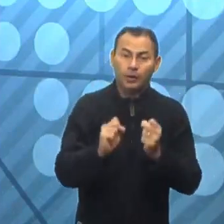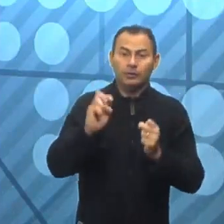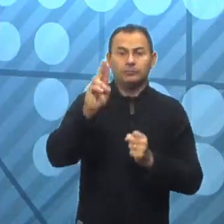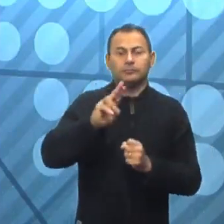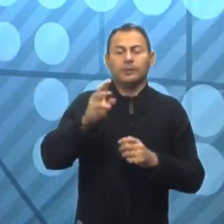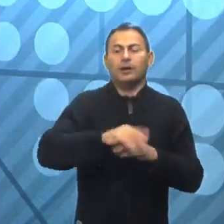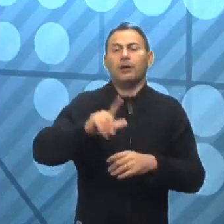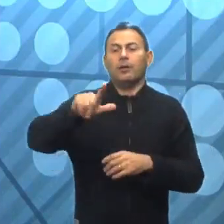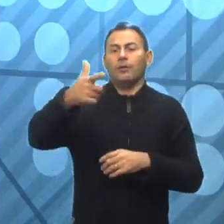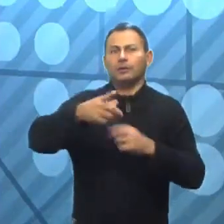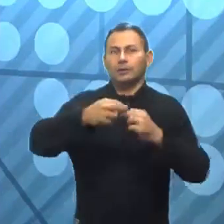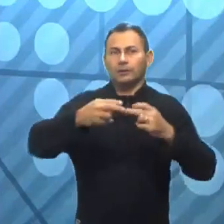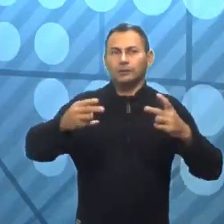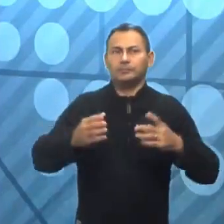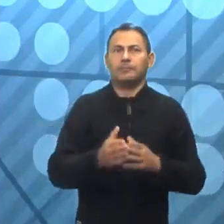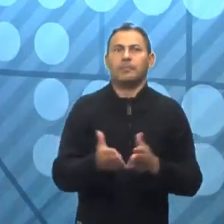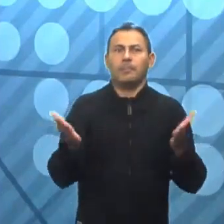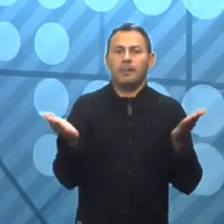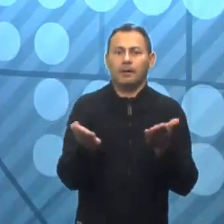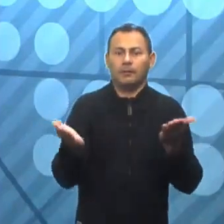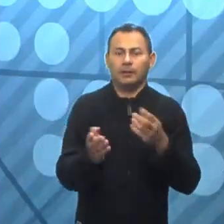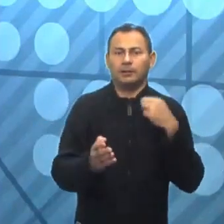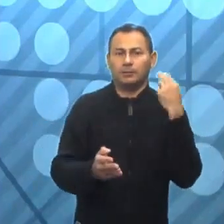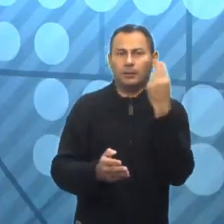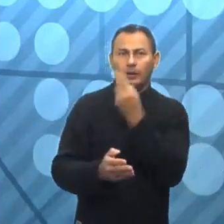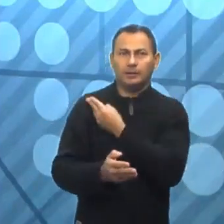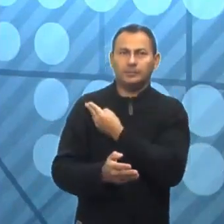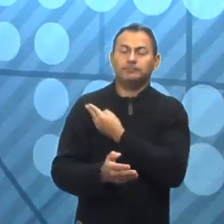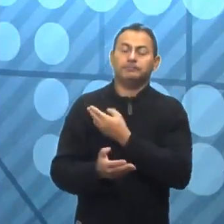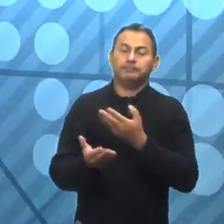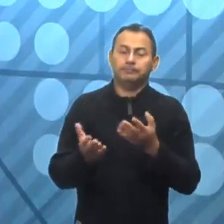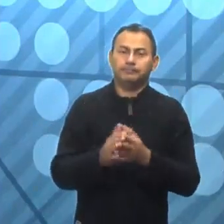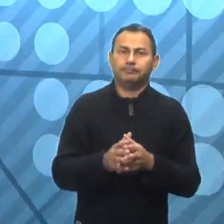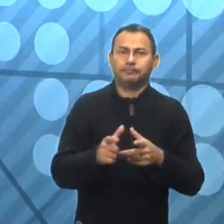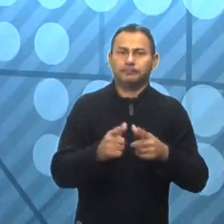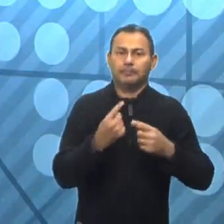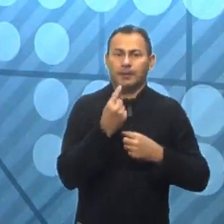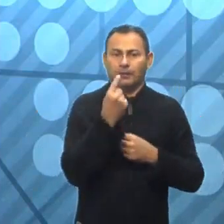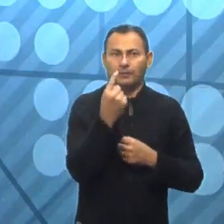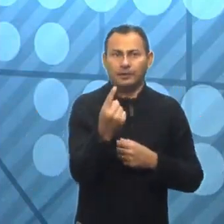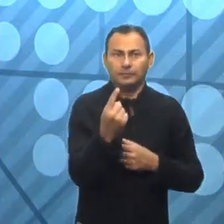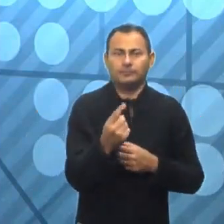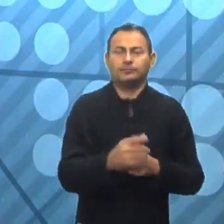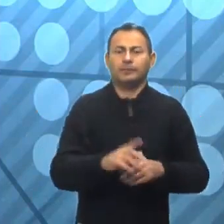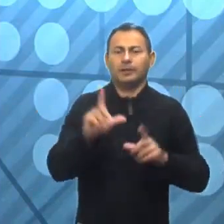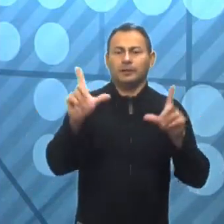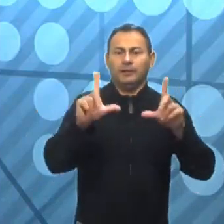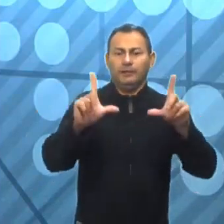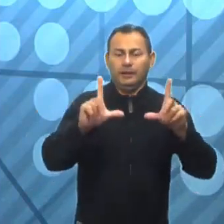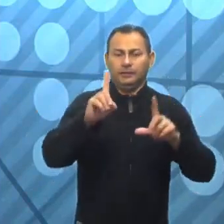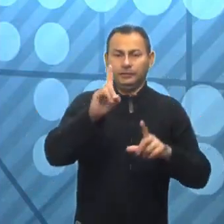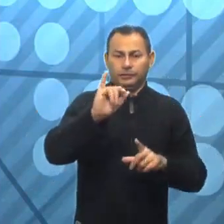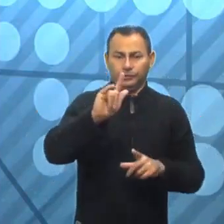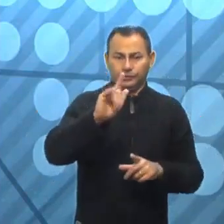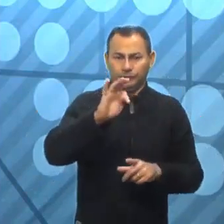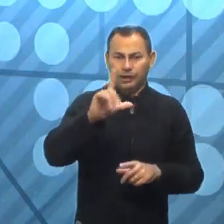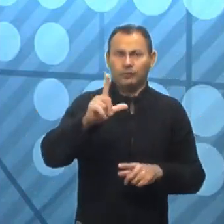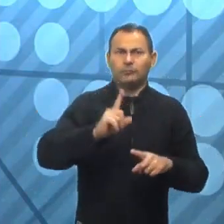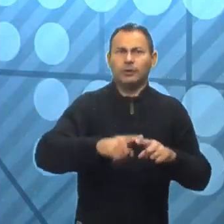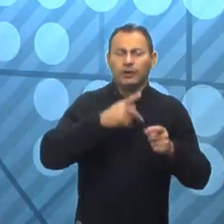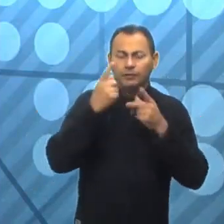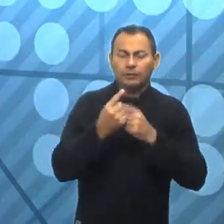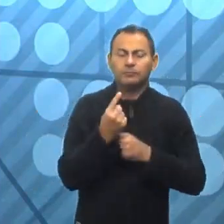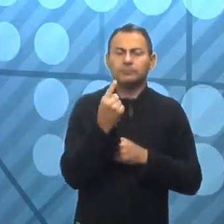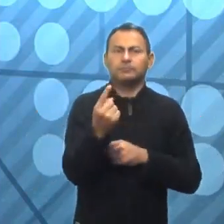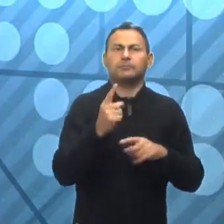utilizada para outras coisas. E agora nós estamos com o grande avanço, que é a TV digital. Por que eu digo um